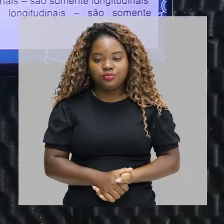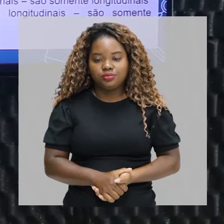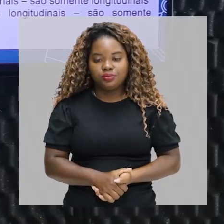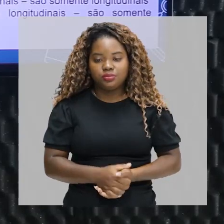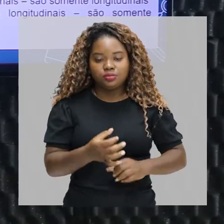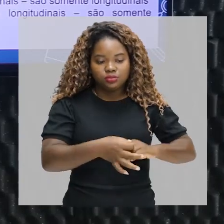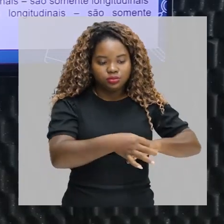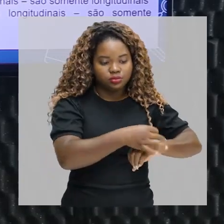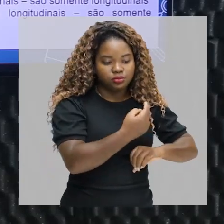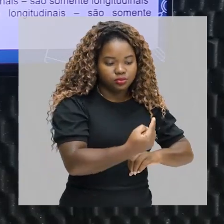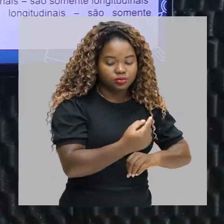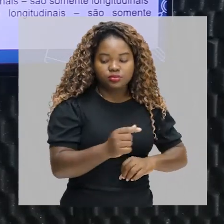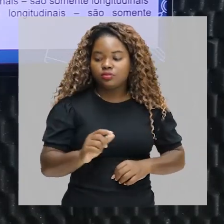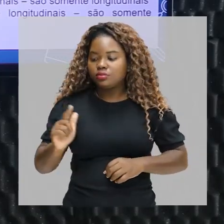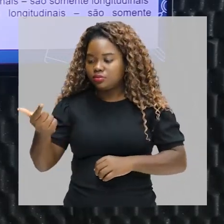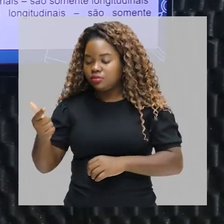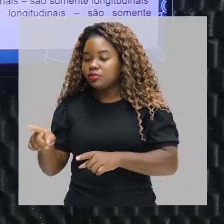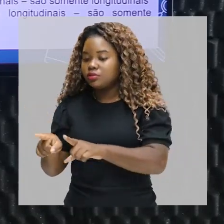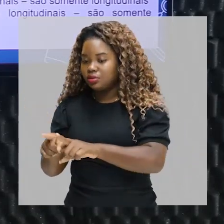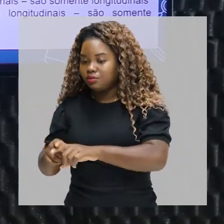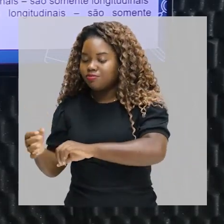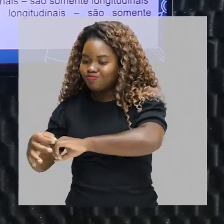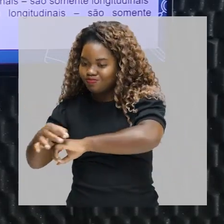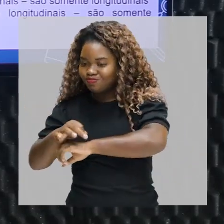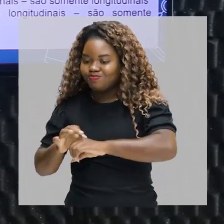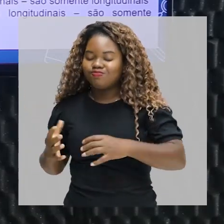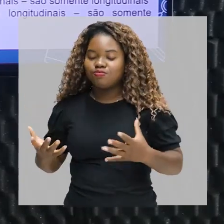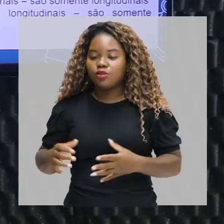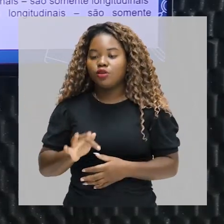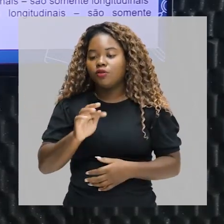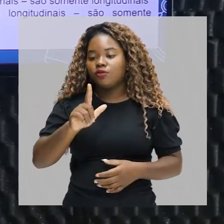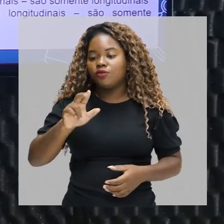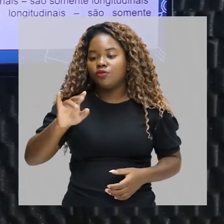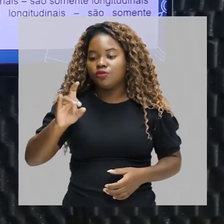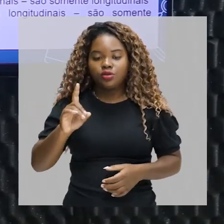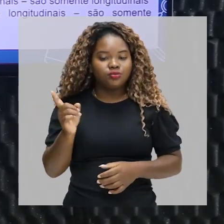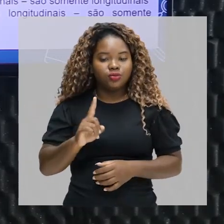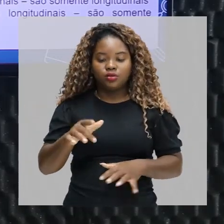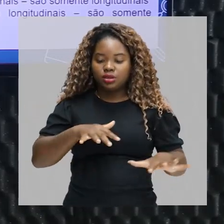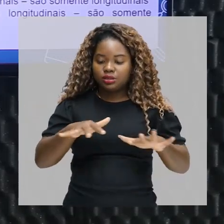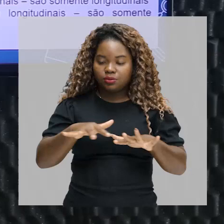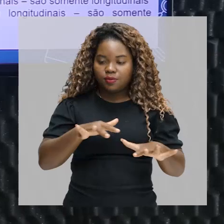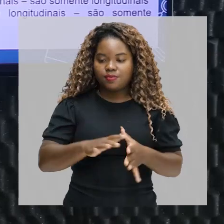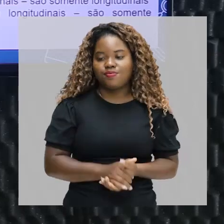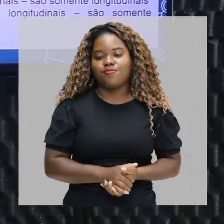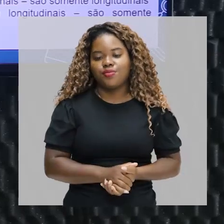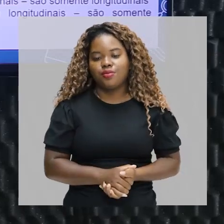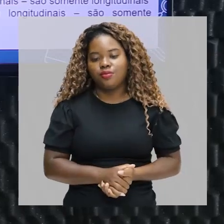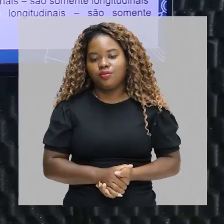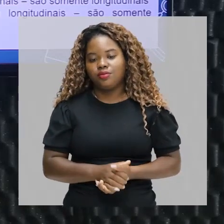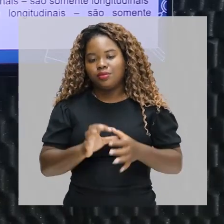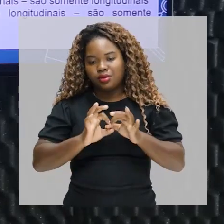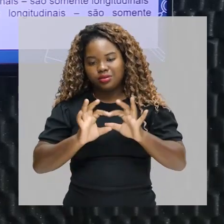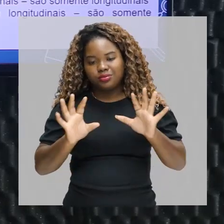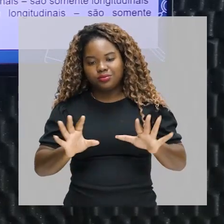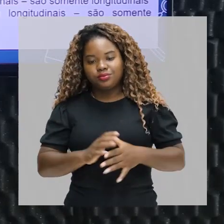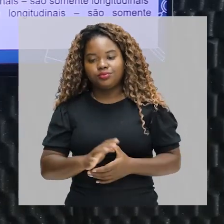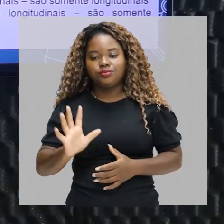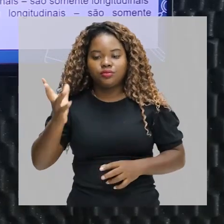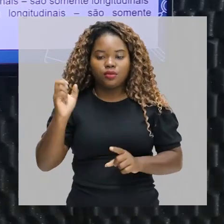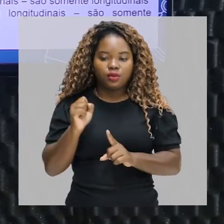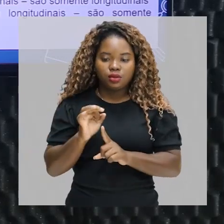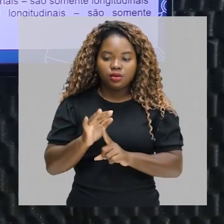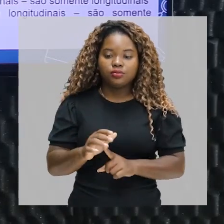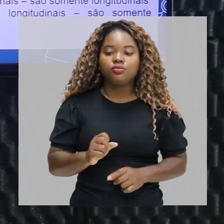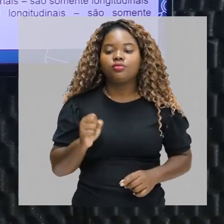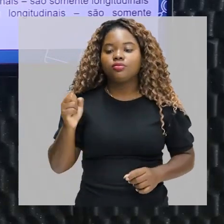levar a estrutura sólida. O fluido não, ele consegue ter essa mobilidade. Certo? Isso acontece mais nos gases do que nos